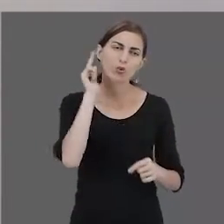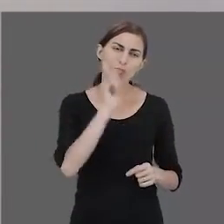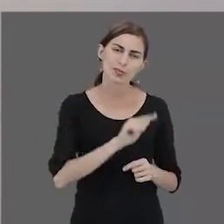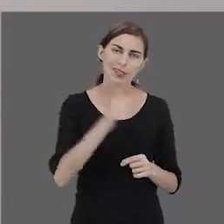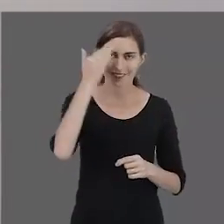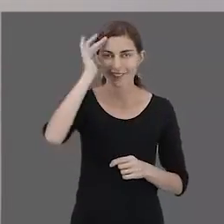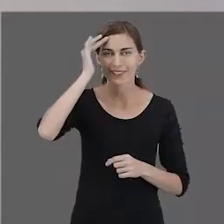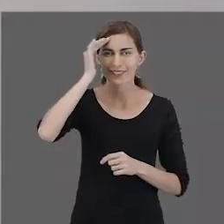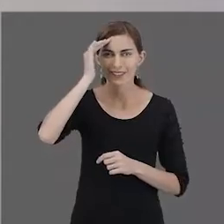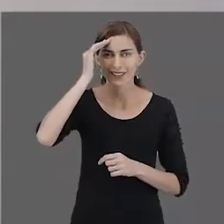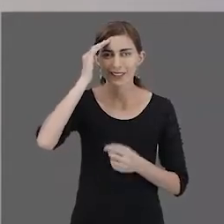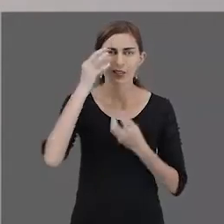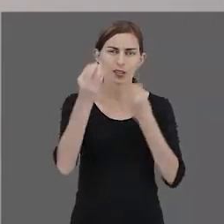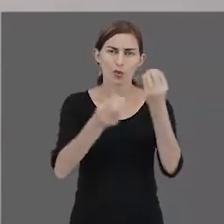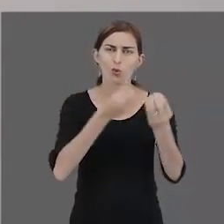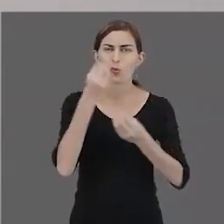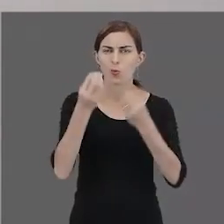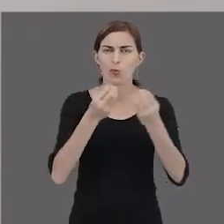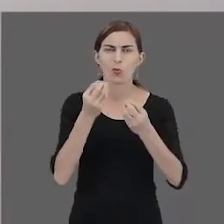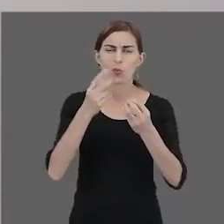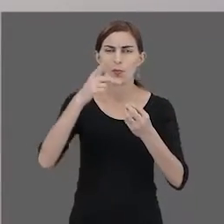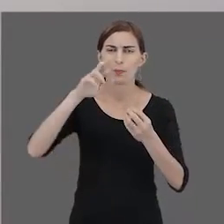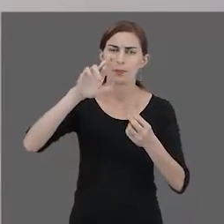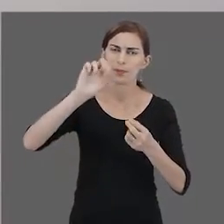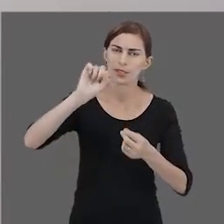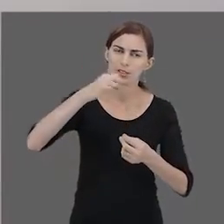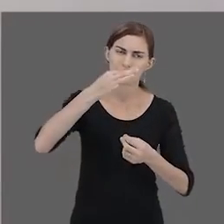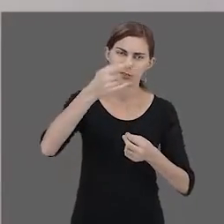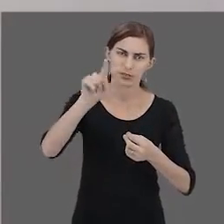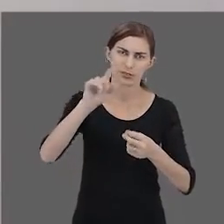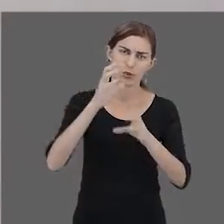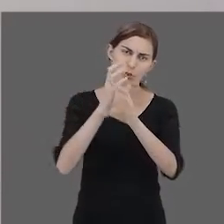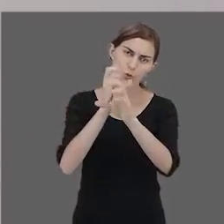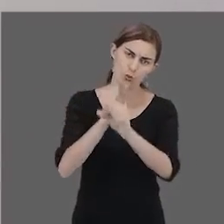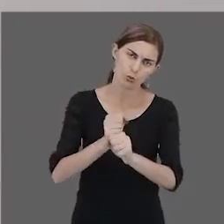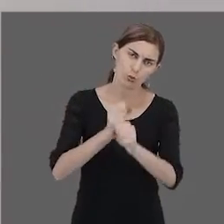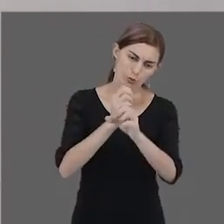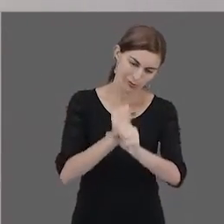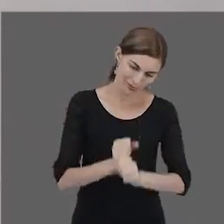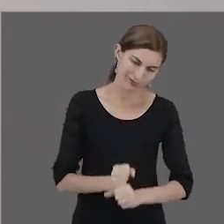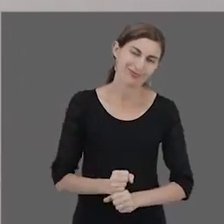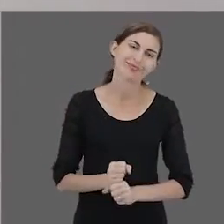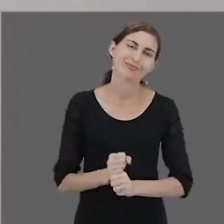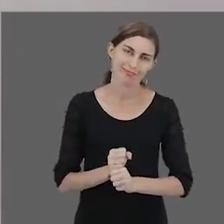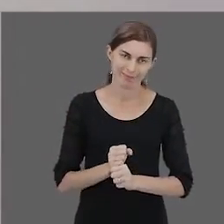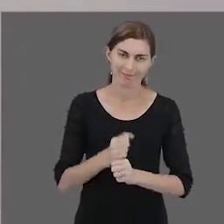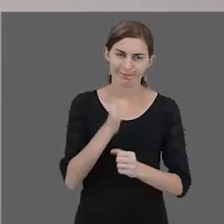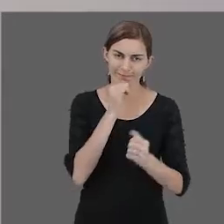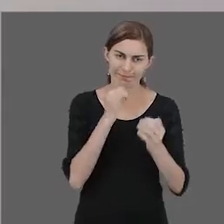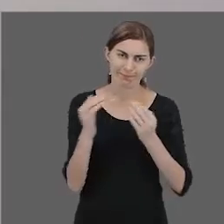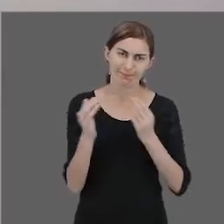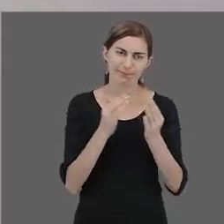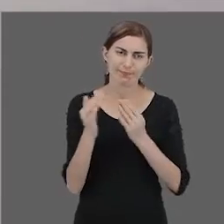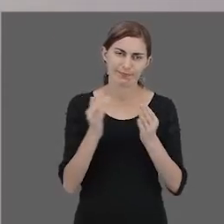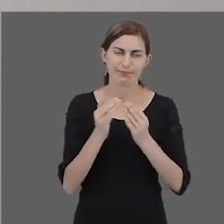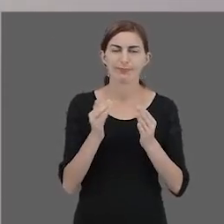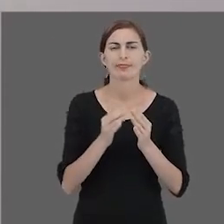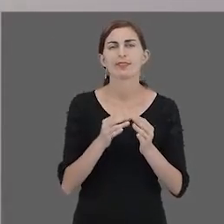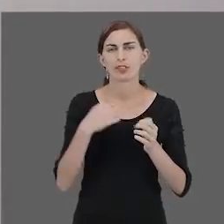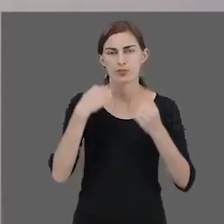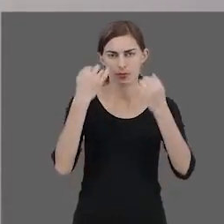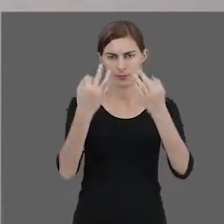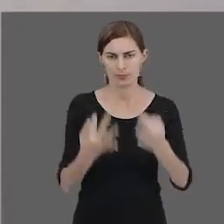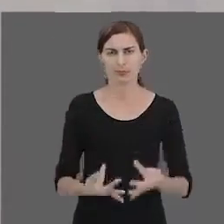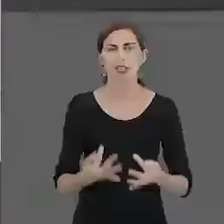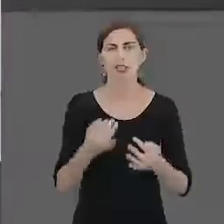todo o fluxo da prestação de contas, tá? Então, eu trouxe como exemplo o suplemento institucional, que foi o que a gente falou